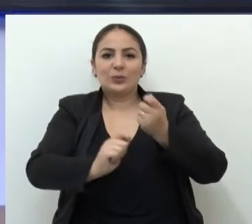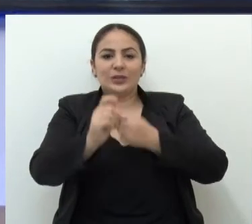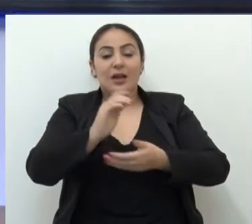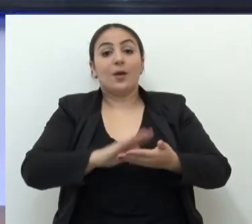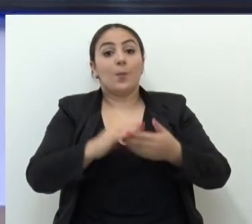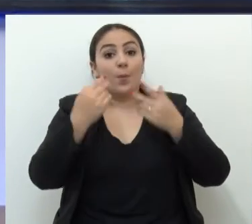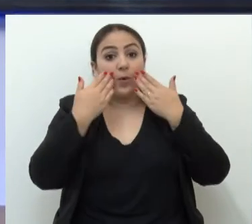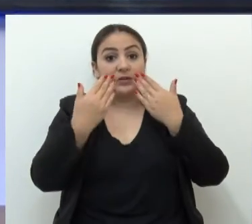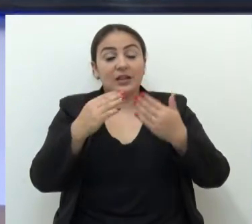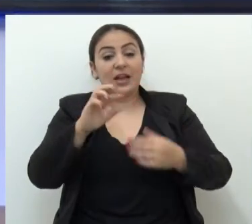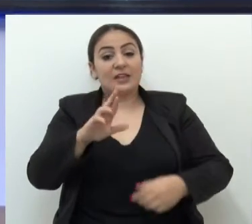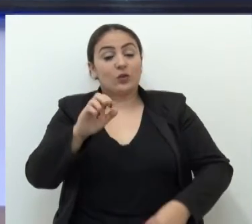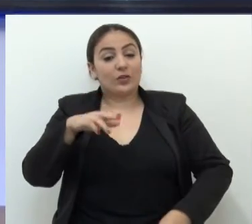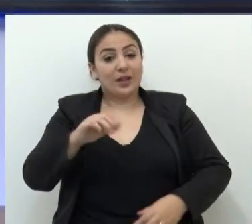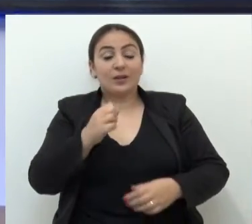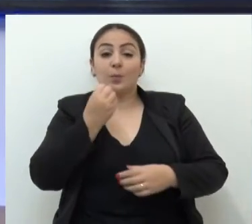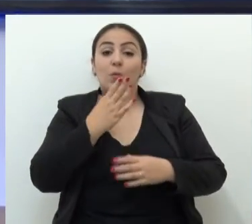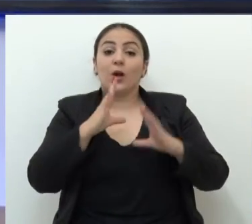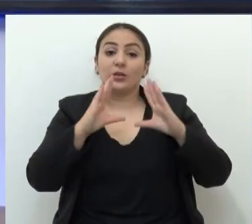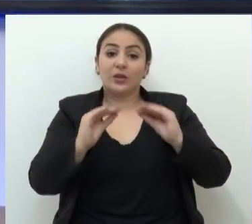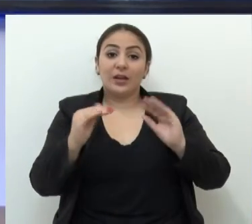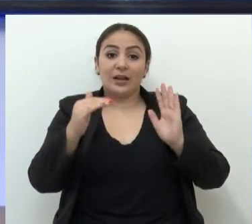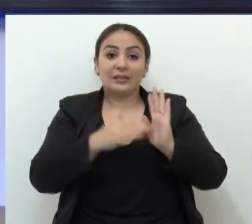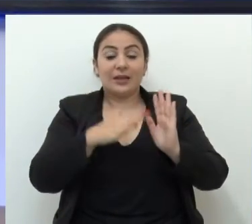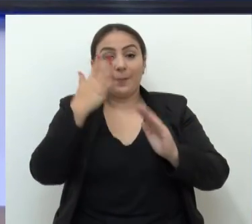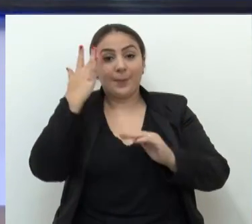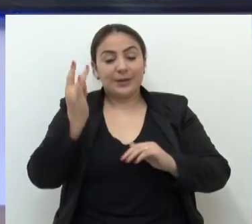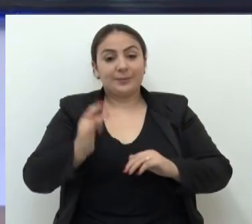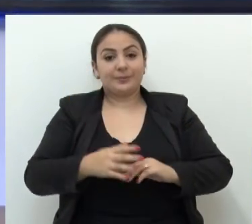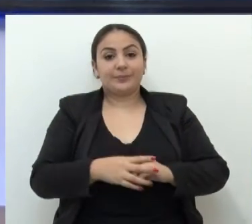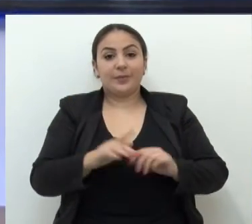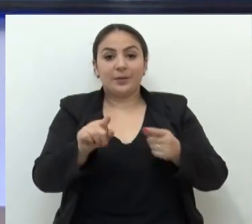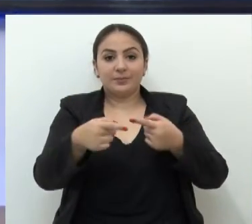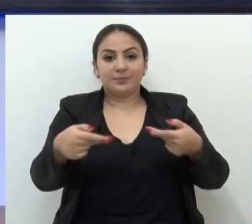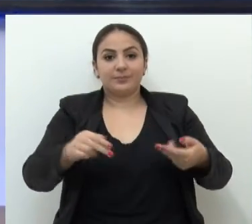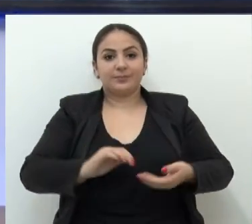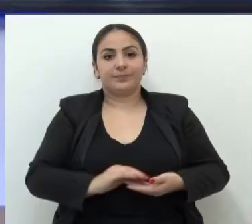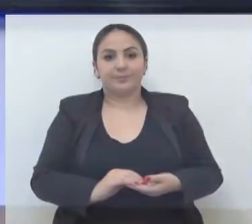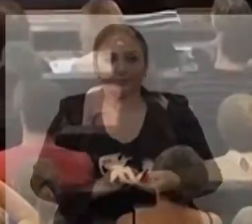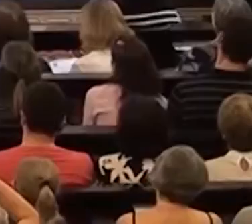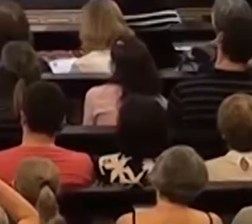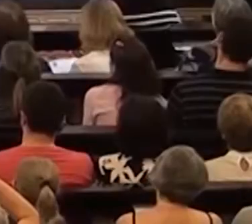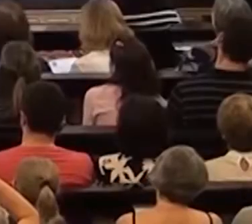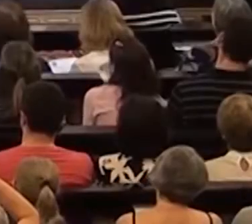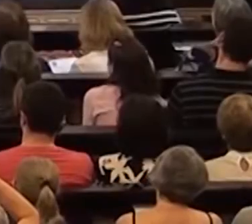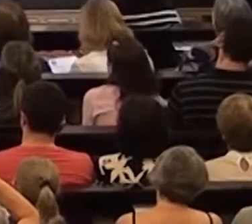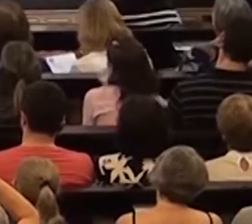Aleluia, apresentada pelo coro Ressonare. Uma boa noite e até amanhã.